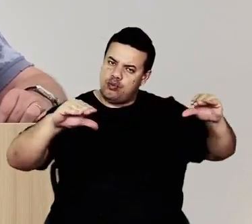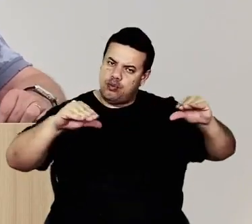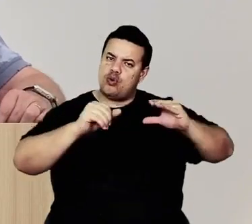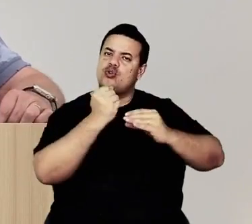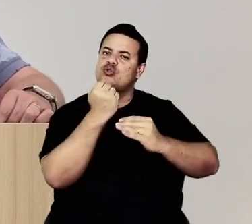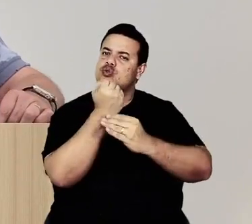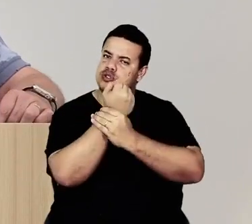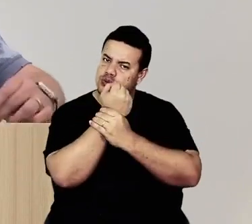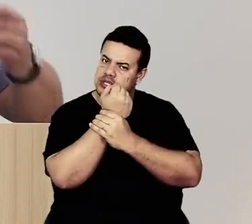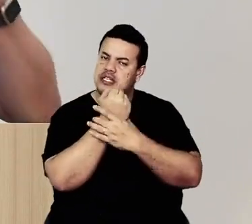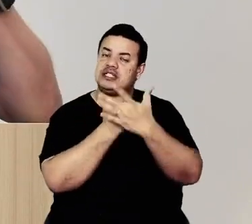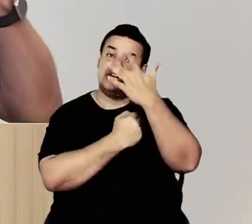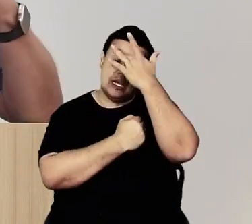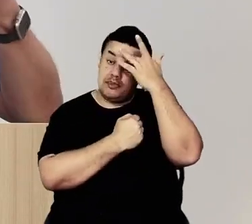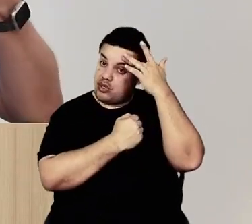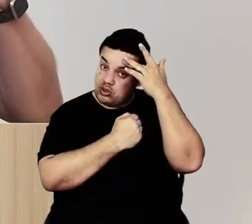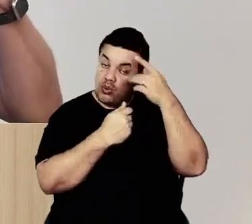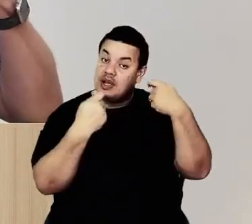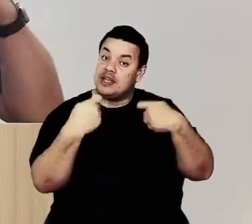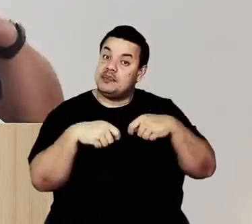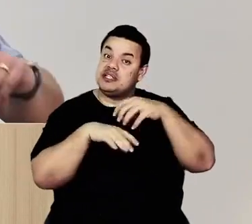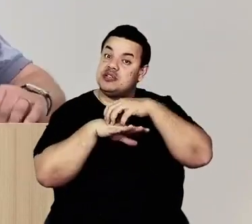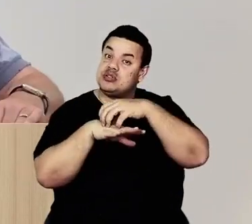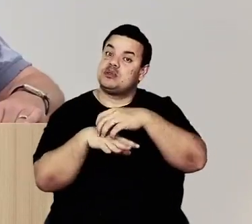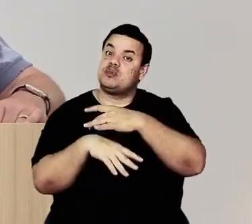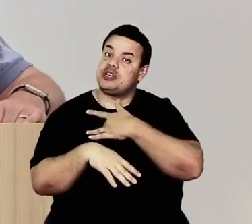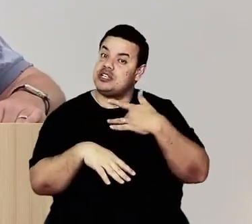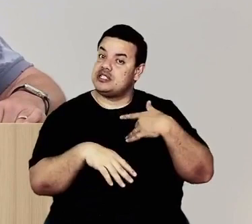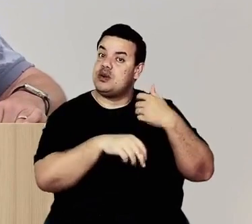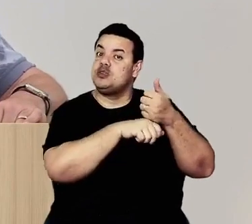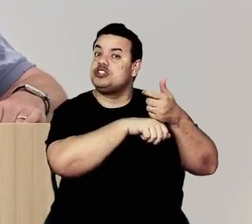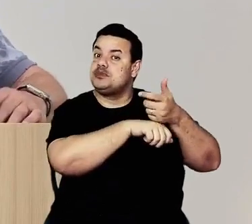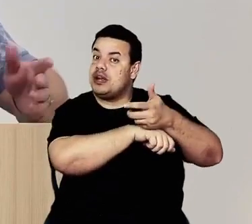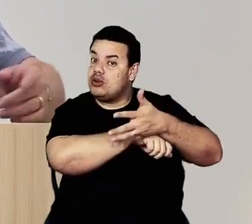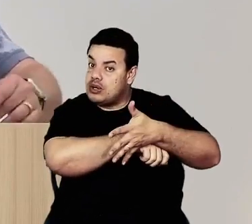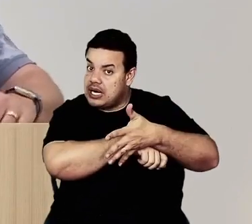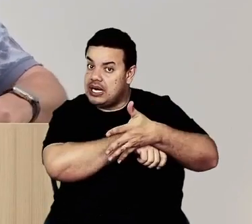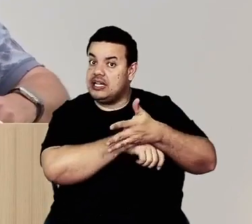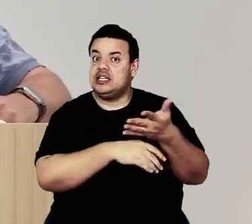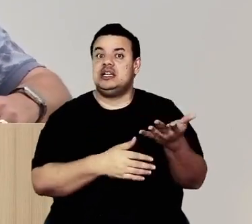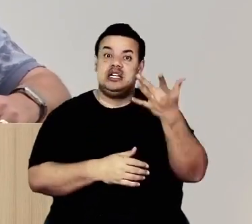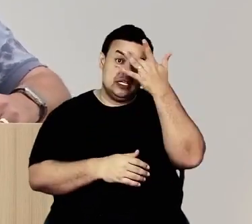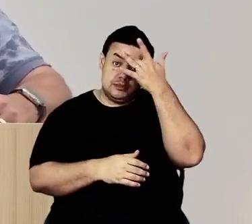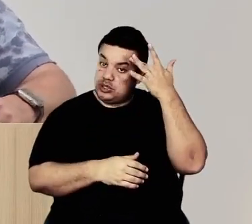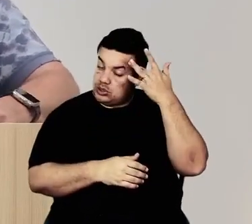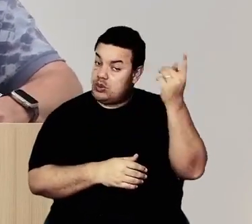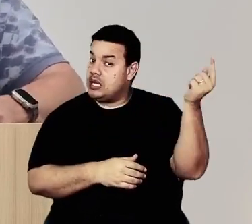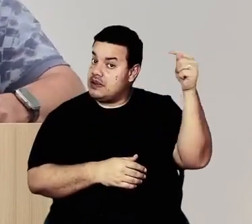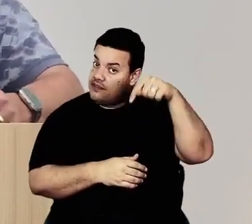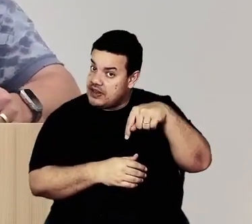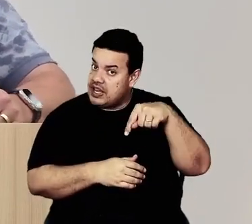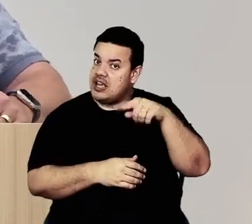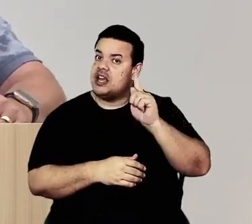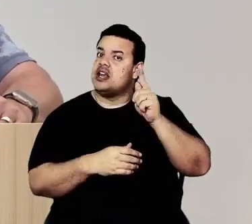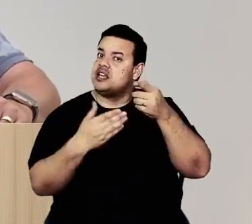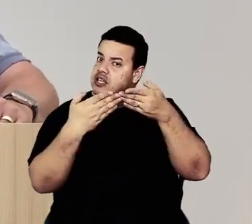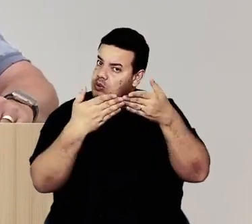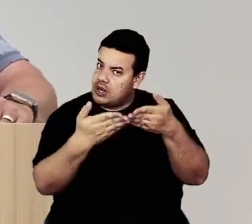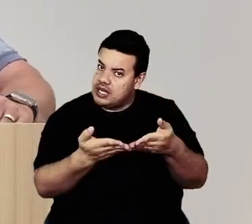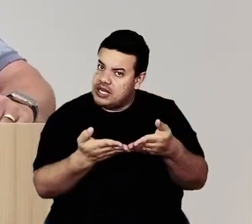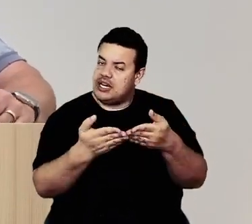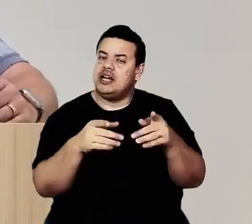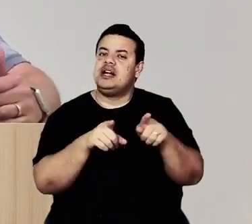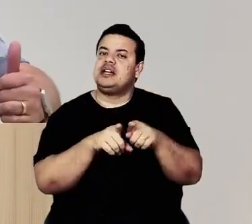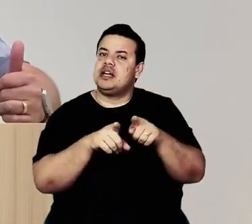da saúde para quem precisa vir para estudar aqui em Guaíra e também no final da tarde paraos que vem fazer a faculdade então